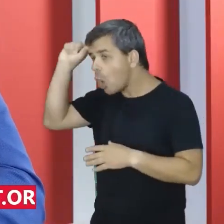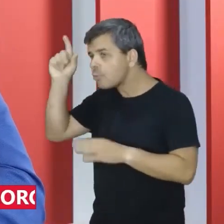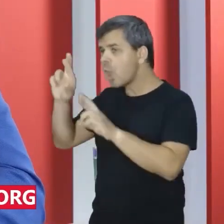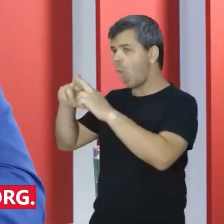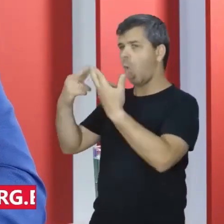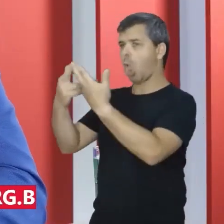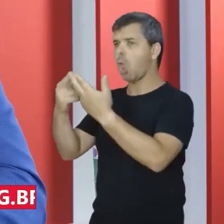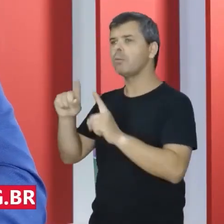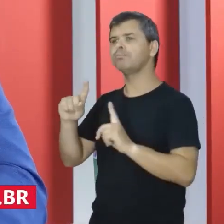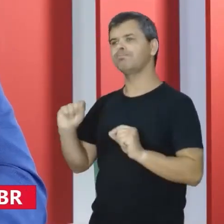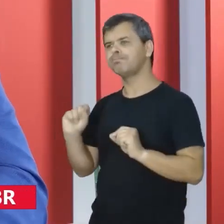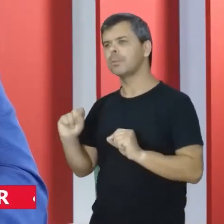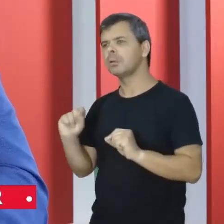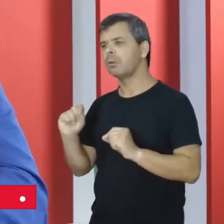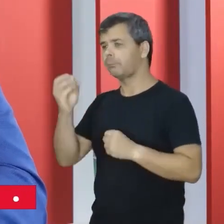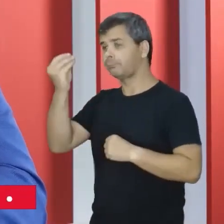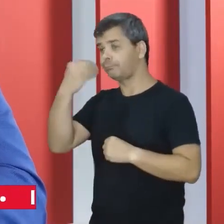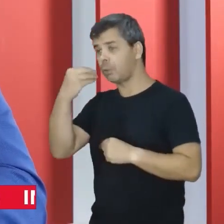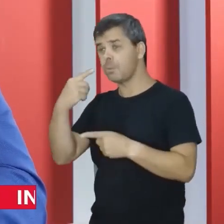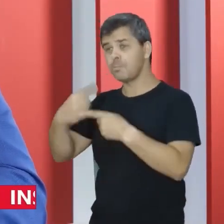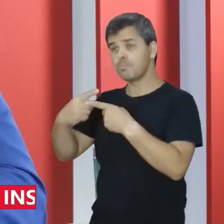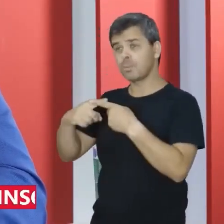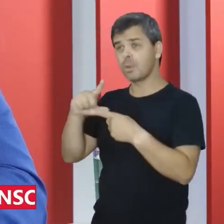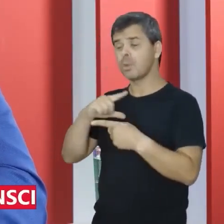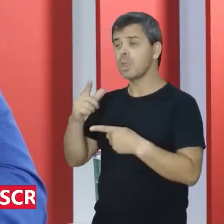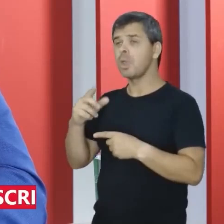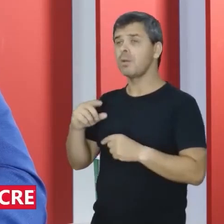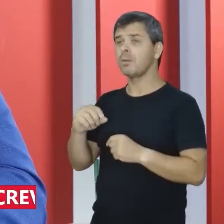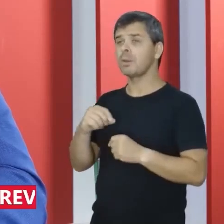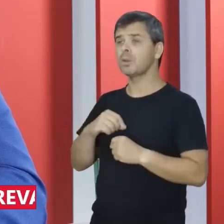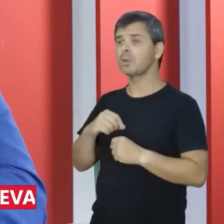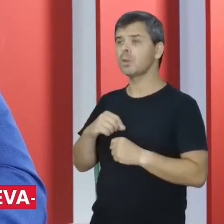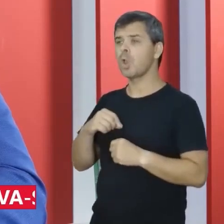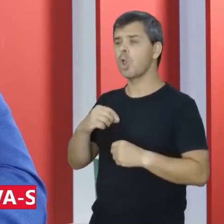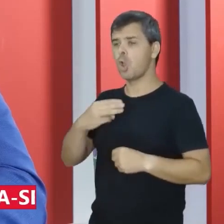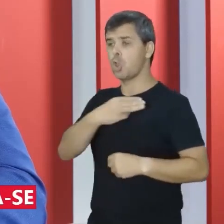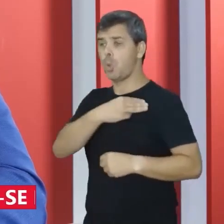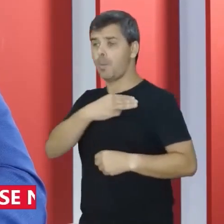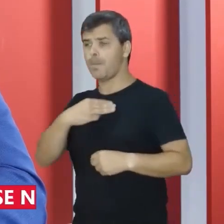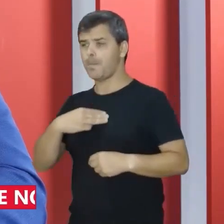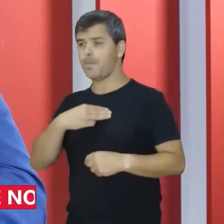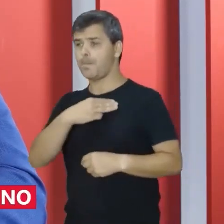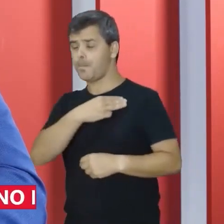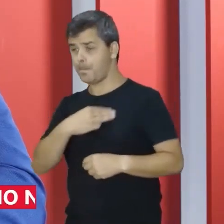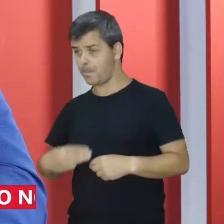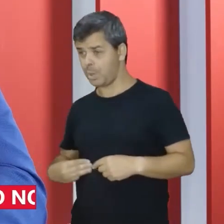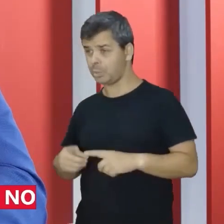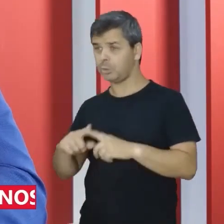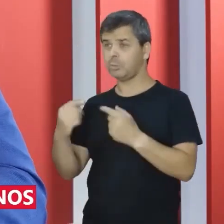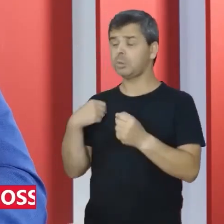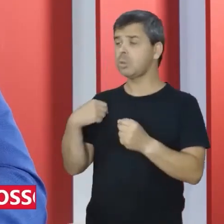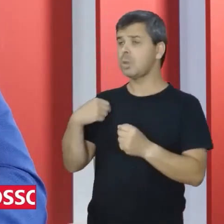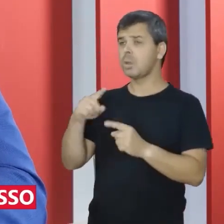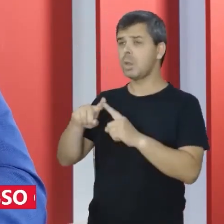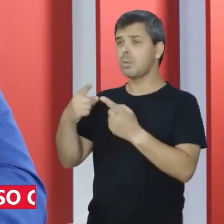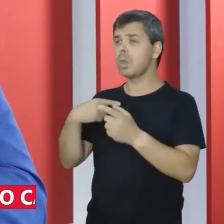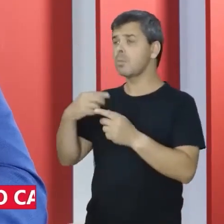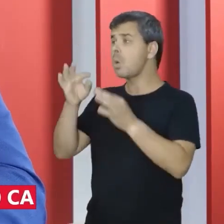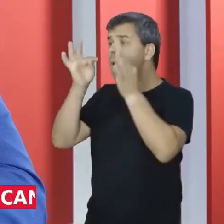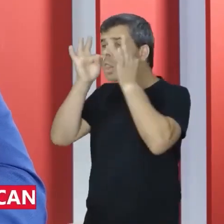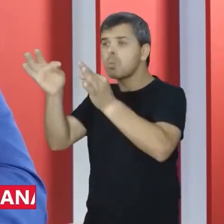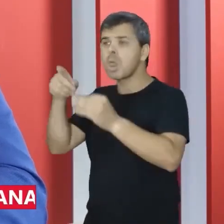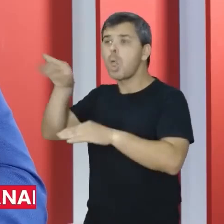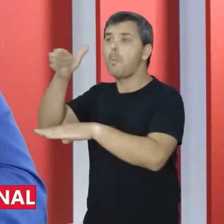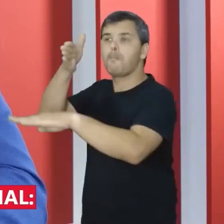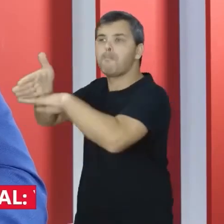foi extremamente enfraquecida porque teve uma decisão do ministro André Mendonça, do Supremo Tribunal Federal, dizendo para a testemunha não